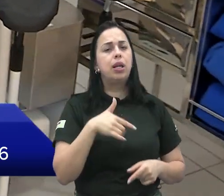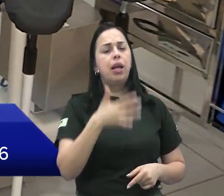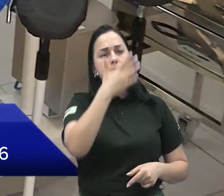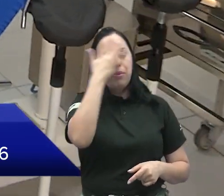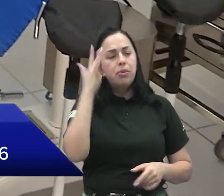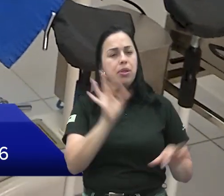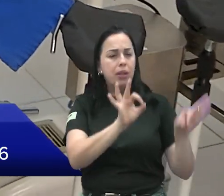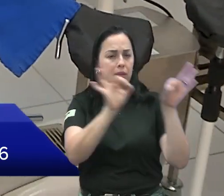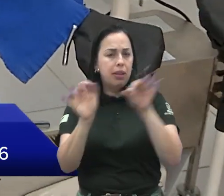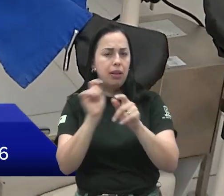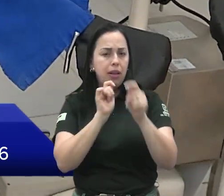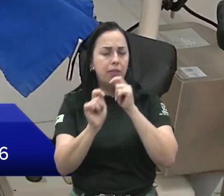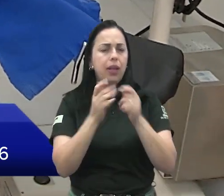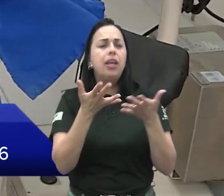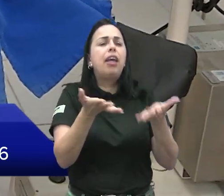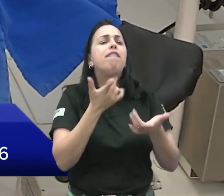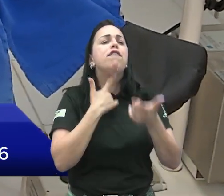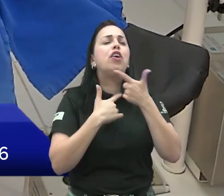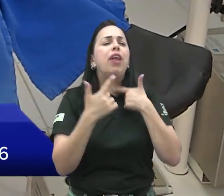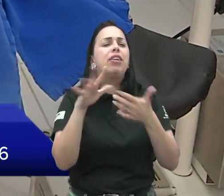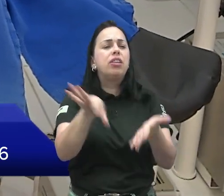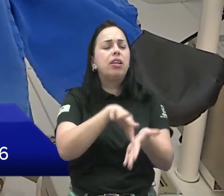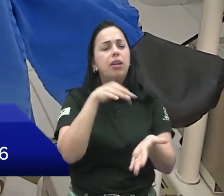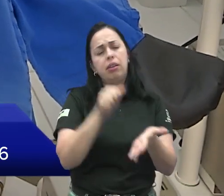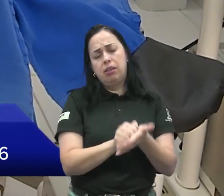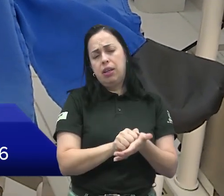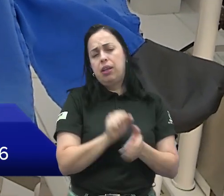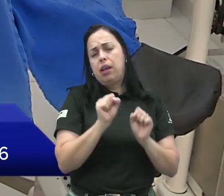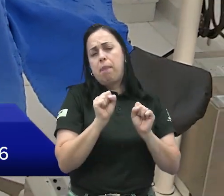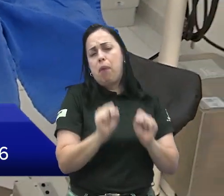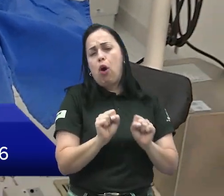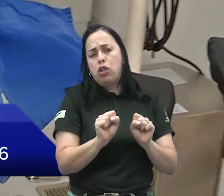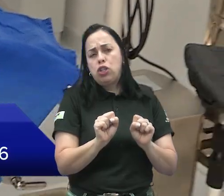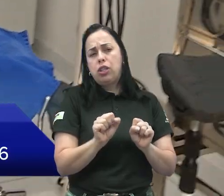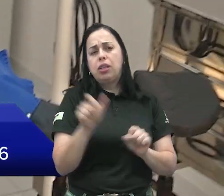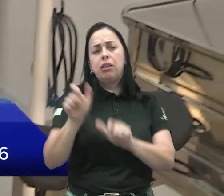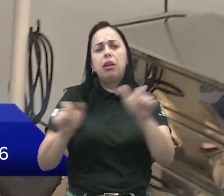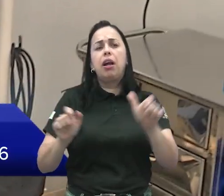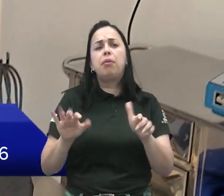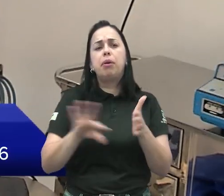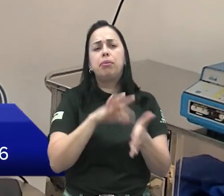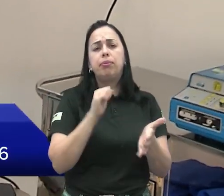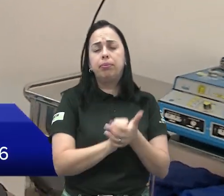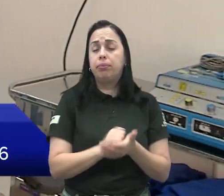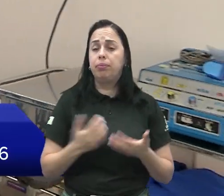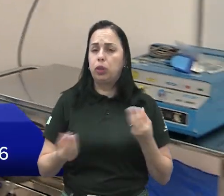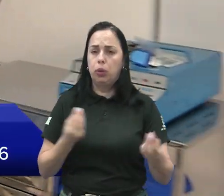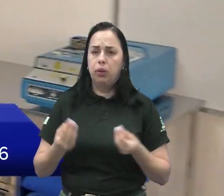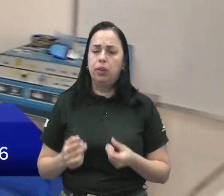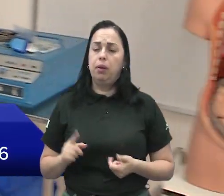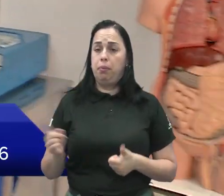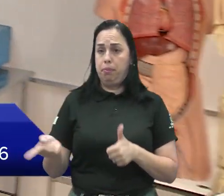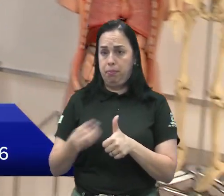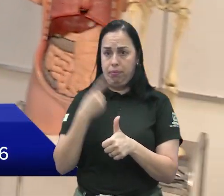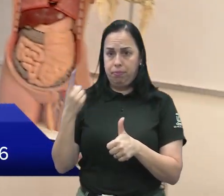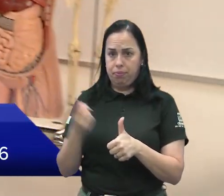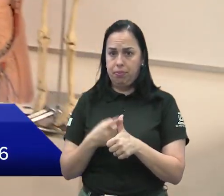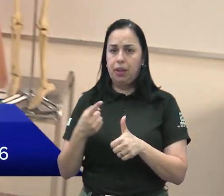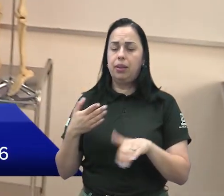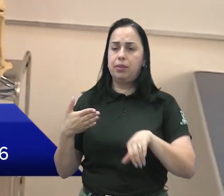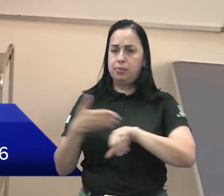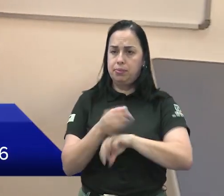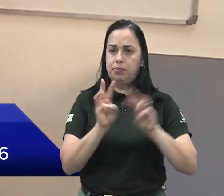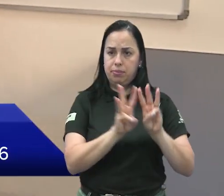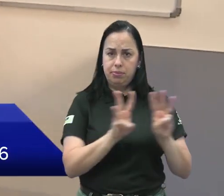está em casa vai assistir essa nossa entrevista e quer participar. Quem pode participar e como faz para se inscrever? O primeiro passo é